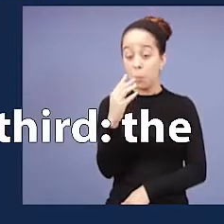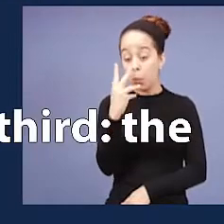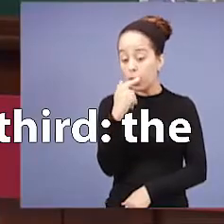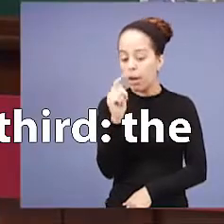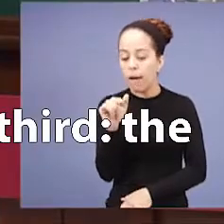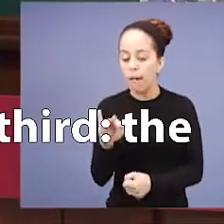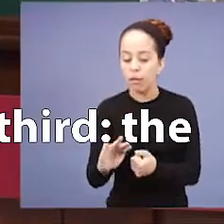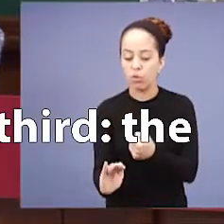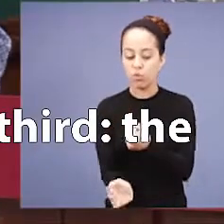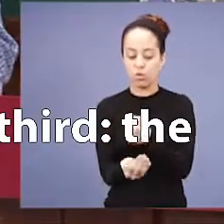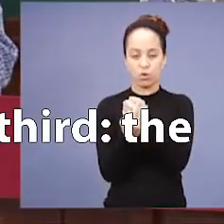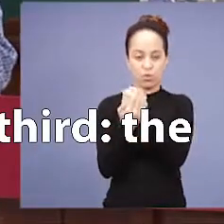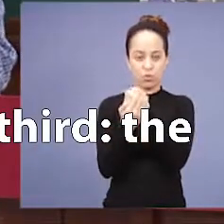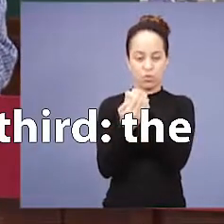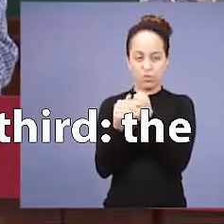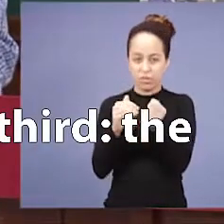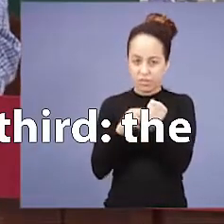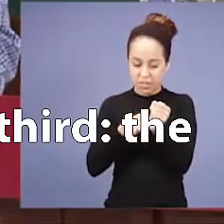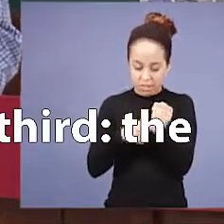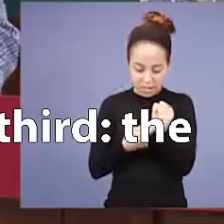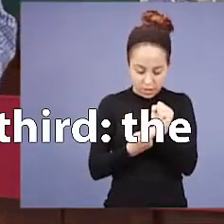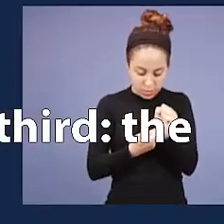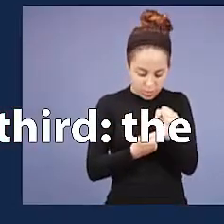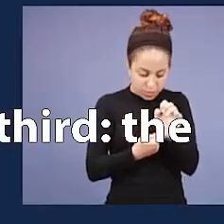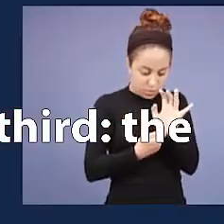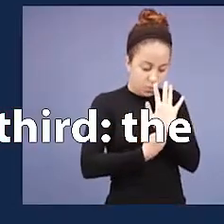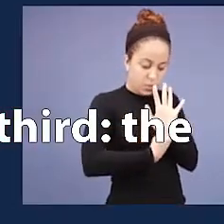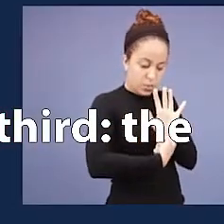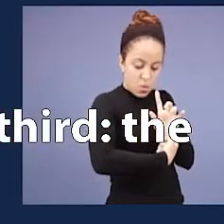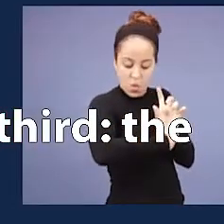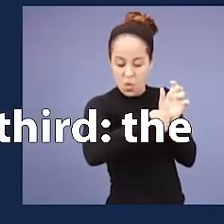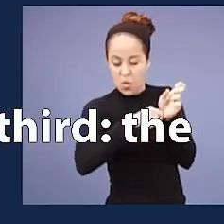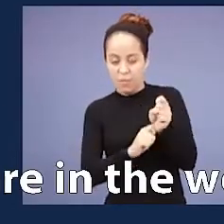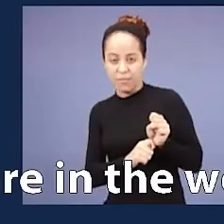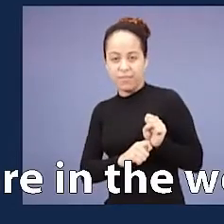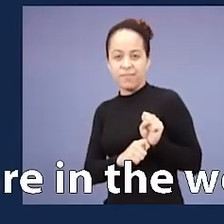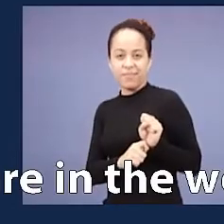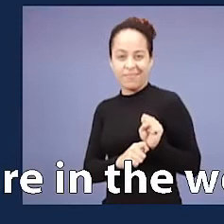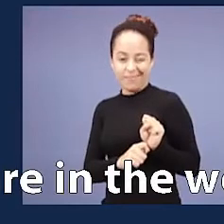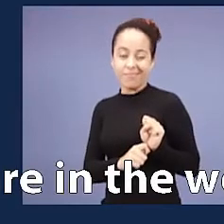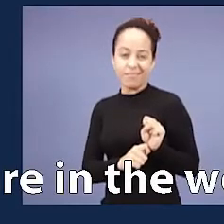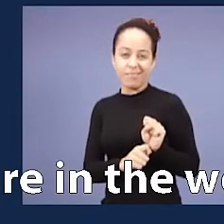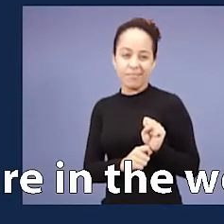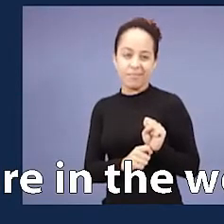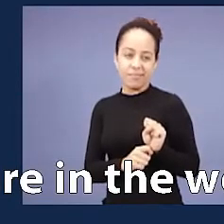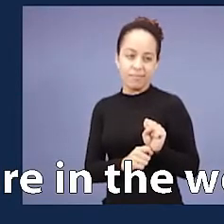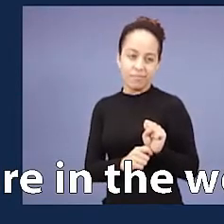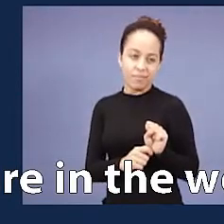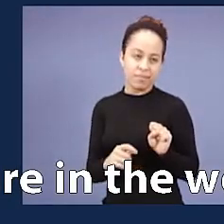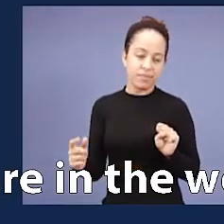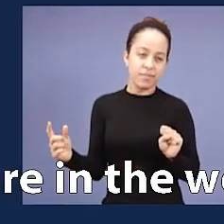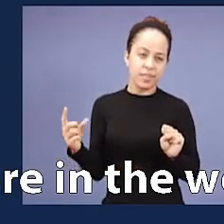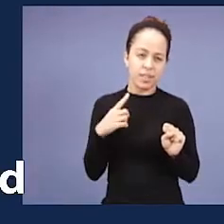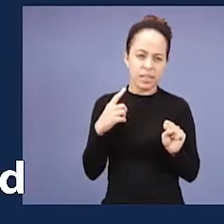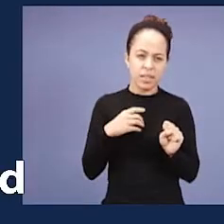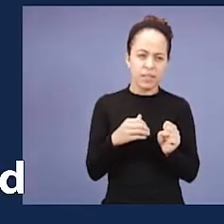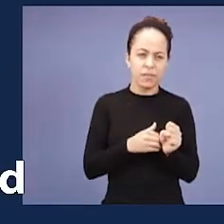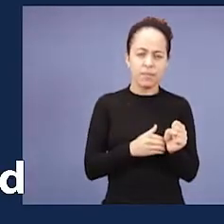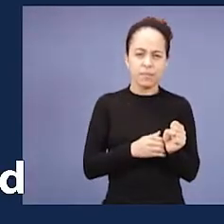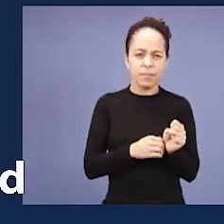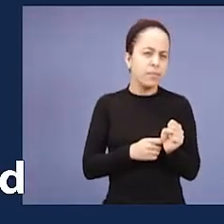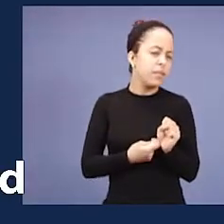tira da quinta medina vamos lá 3º os fundamentos fenômeno seu culto verbo que estão na palavra